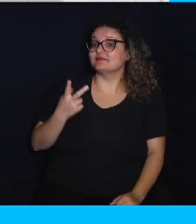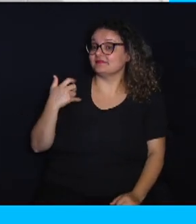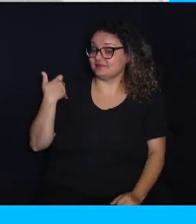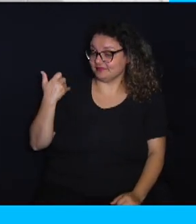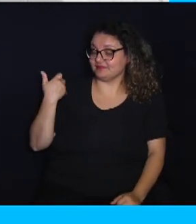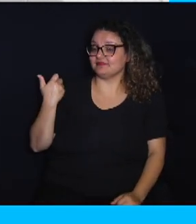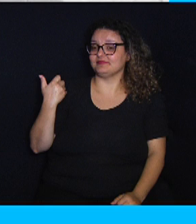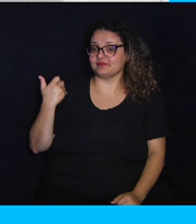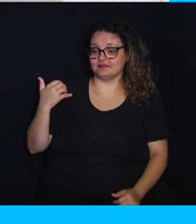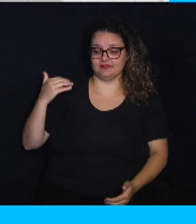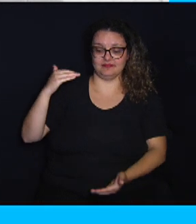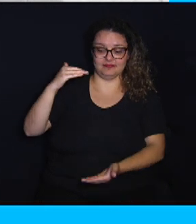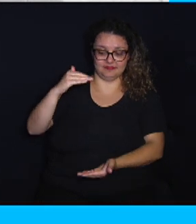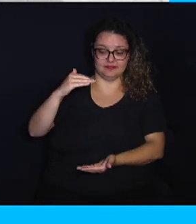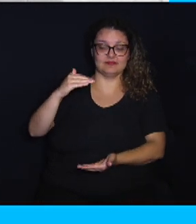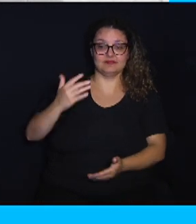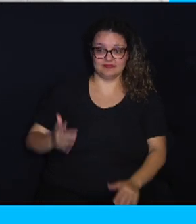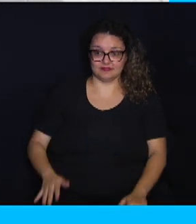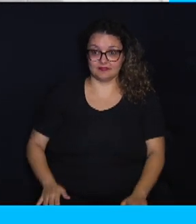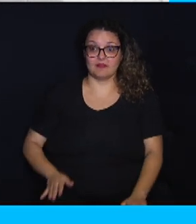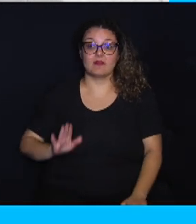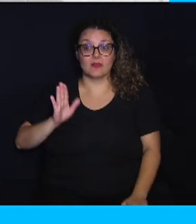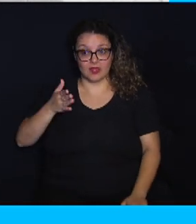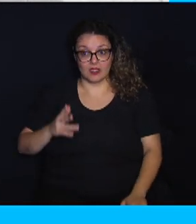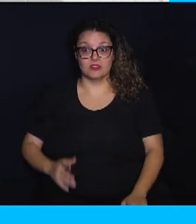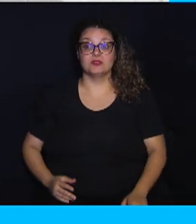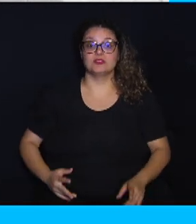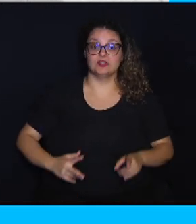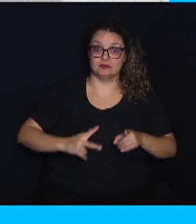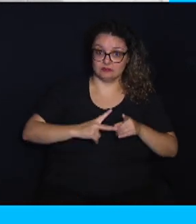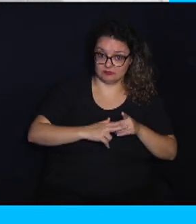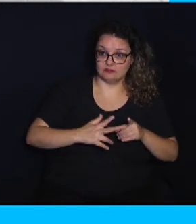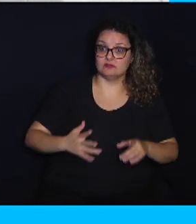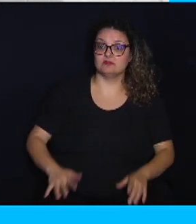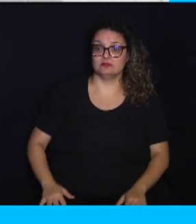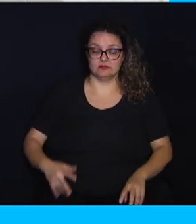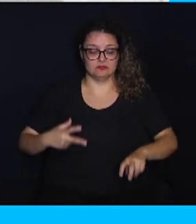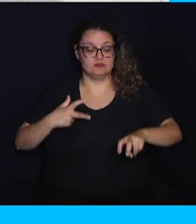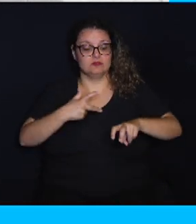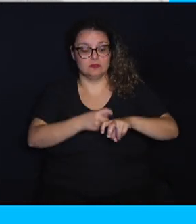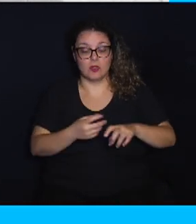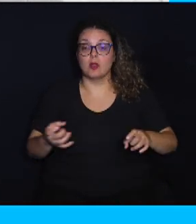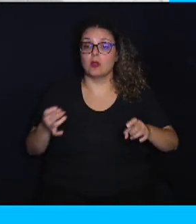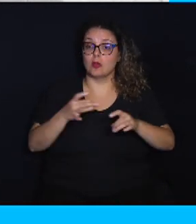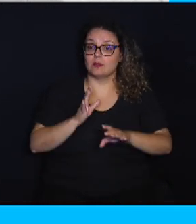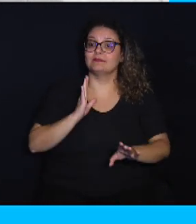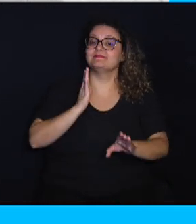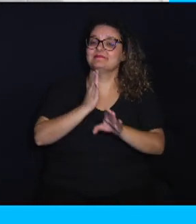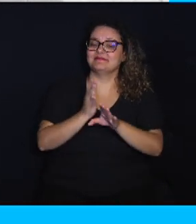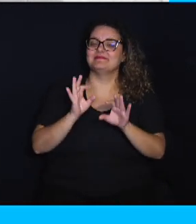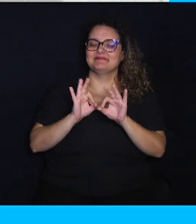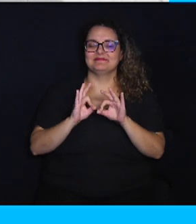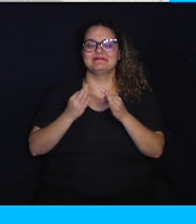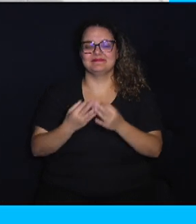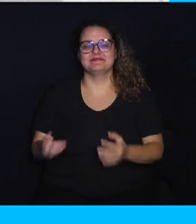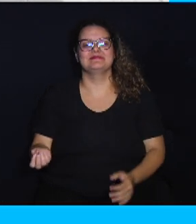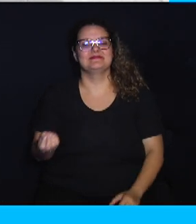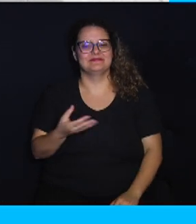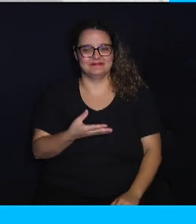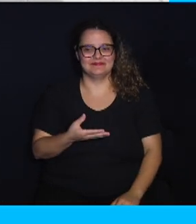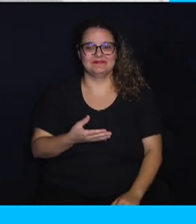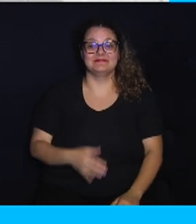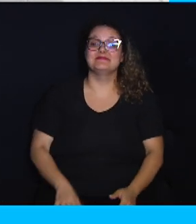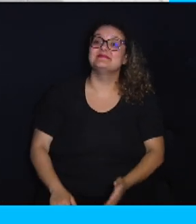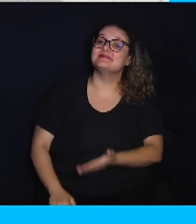de porte médio. Ele já está castrado e vacinado, pronto para encontrar um novo lar. Esse doguinho